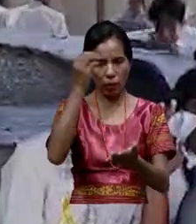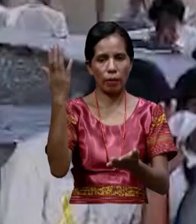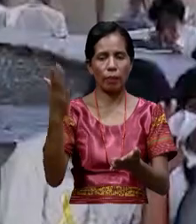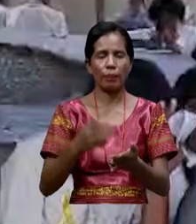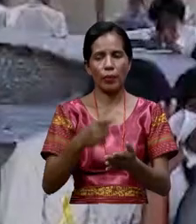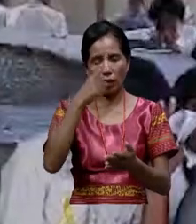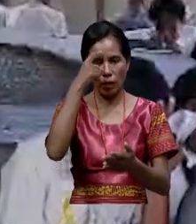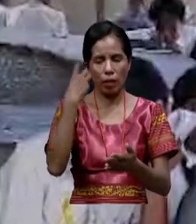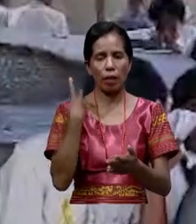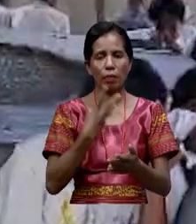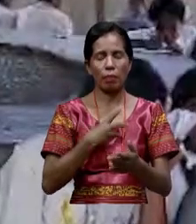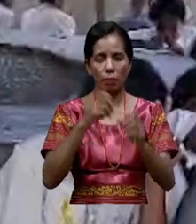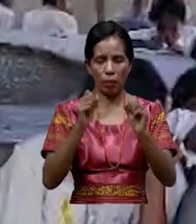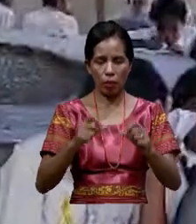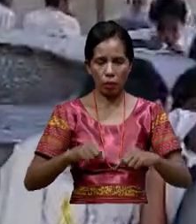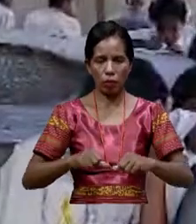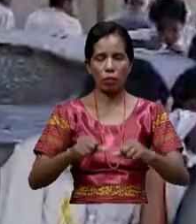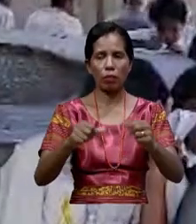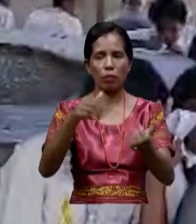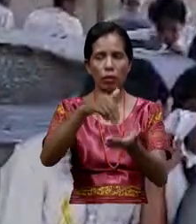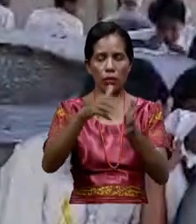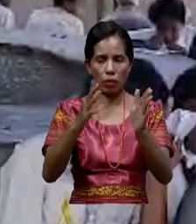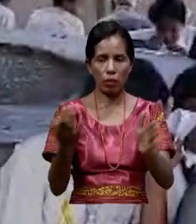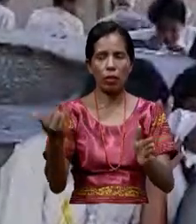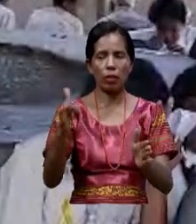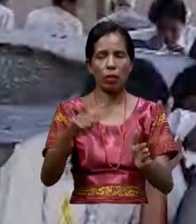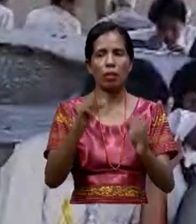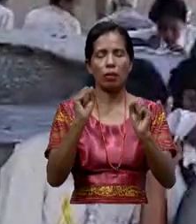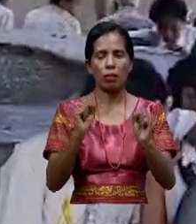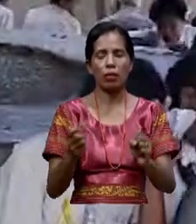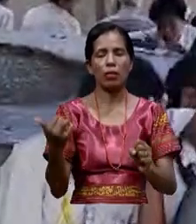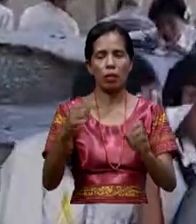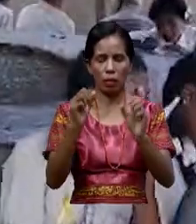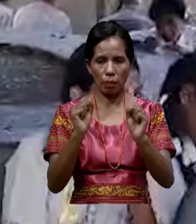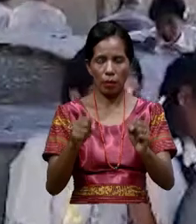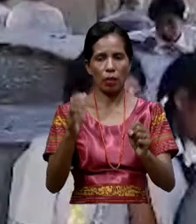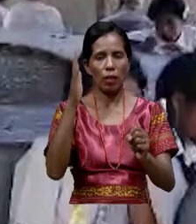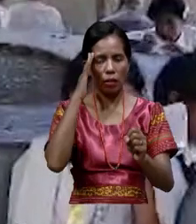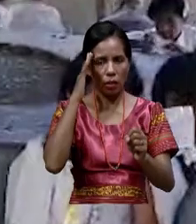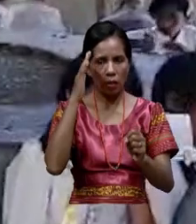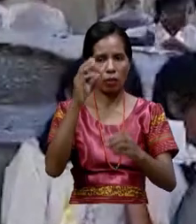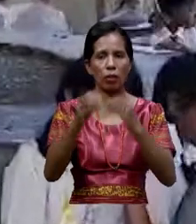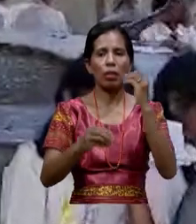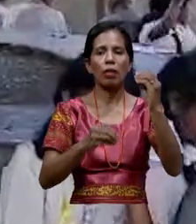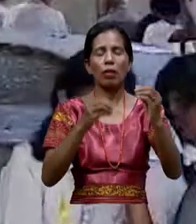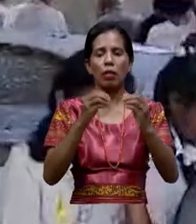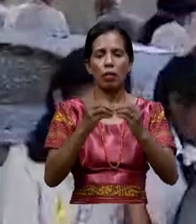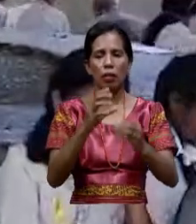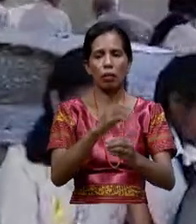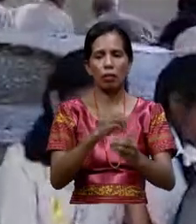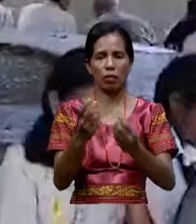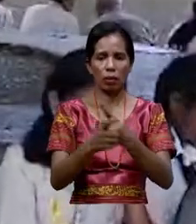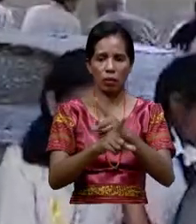a minha bela, a tudo na Fátima, a minha estudante Sira, que Sira Bele, e a conhecimento ir a com a luta da